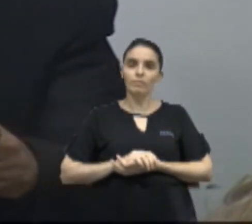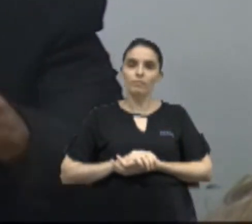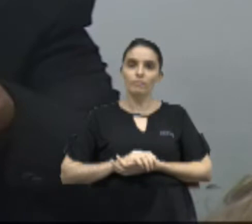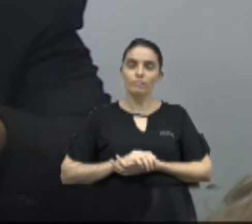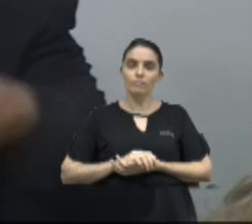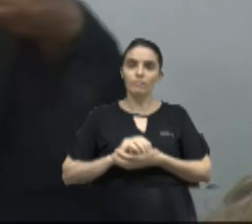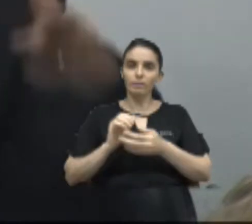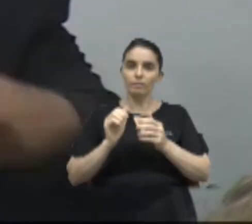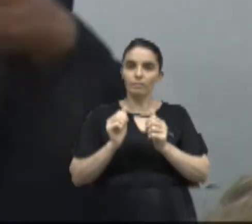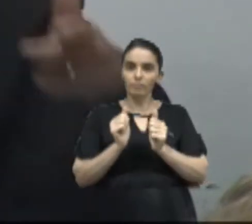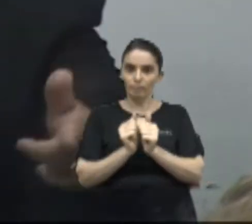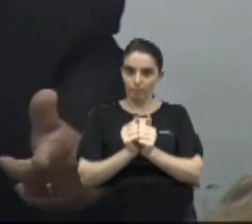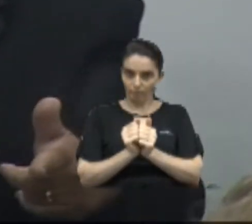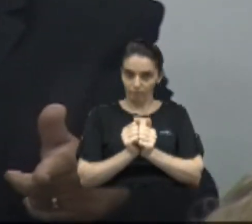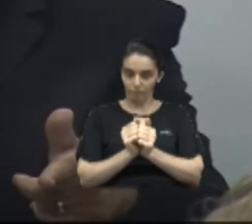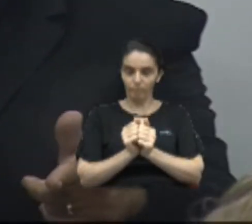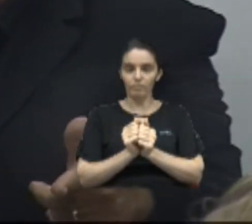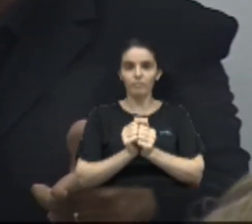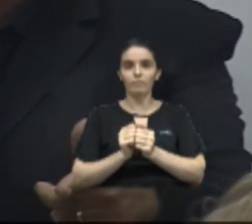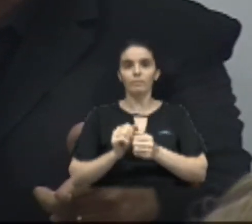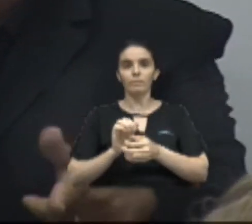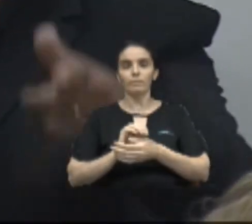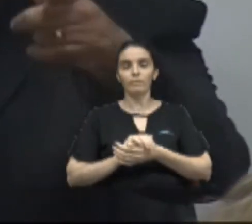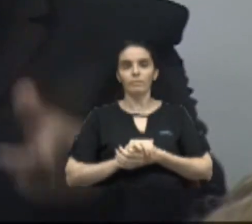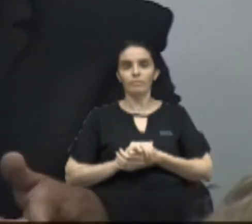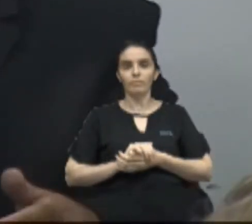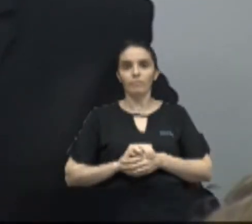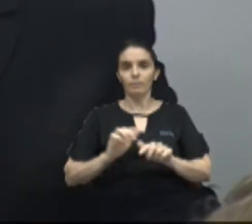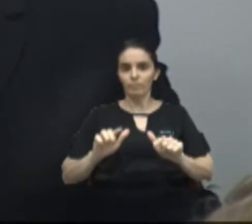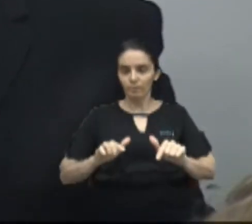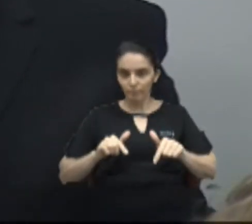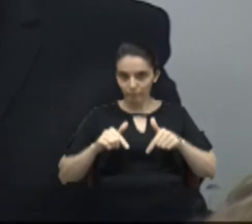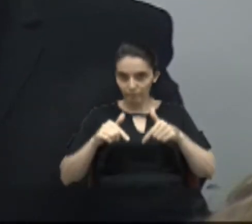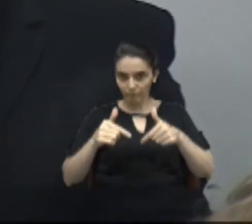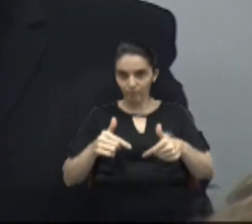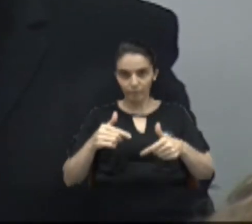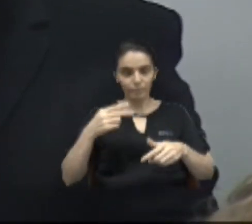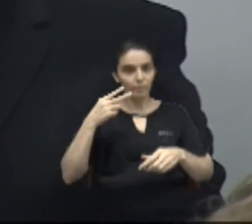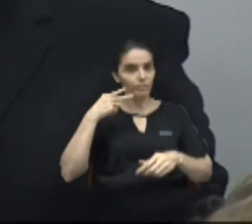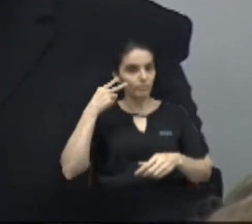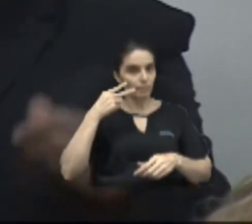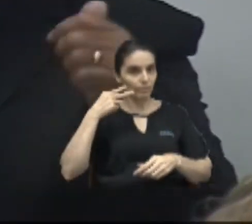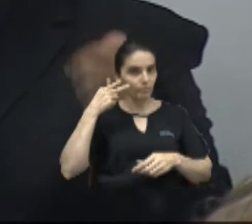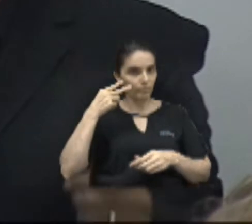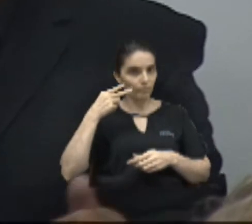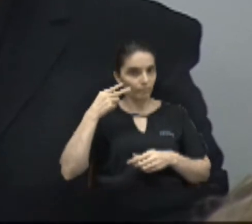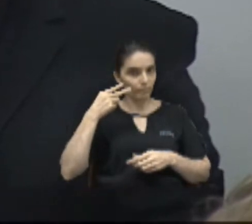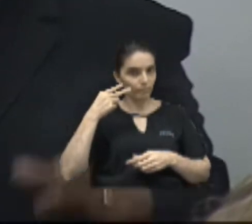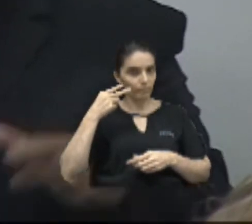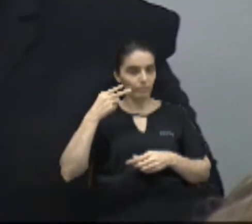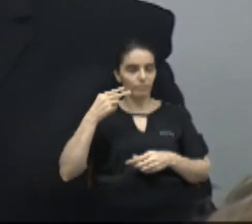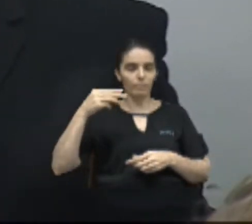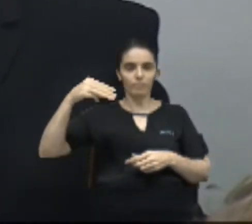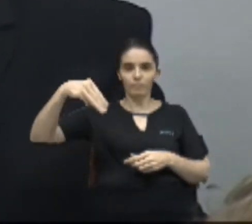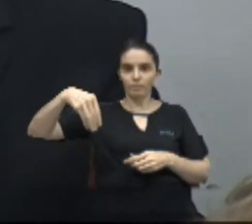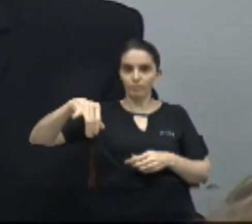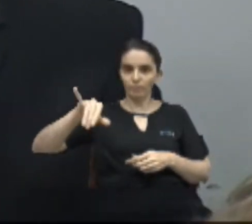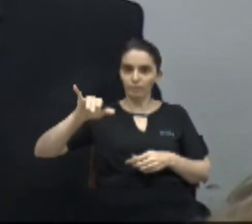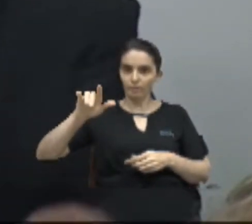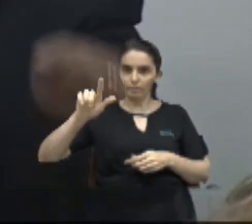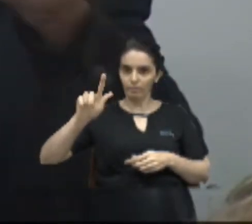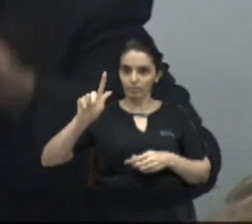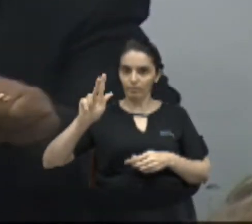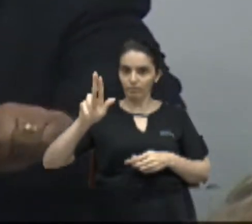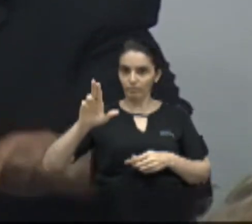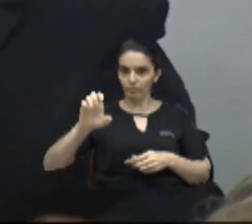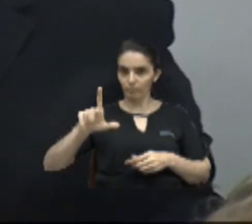com a colaboração e, claro, com a dedicação sempre do vereador, até então vereador Miguel, hoje deputado, e